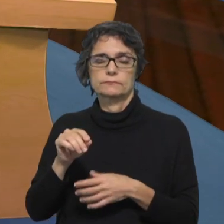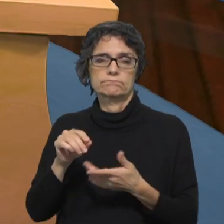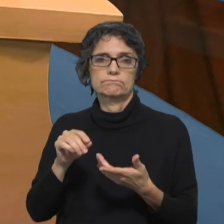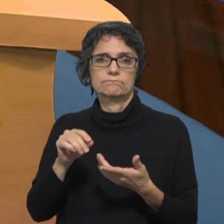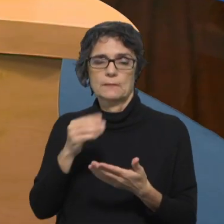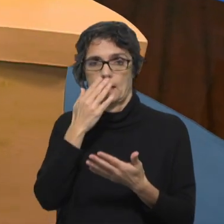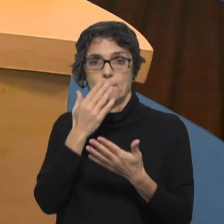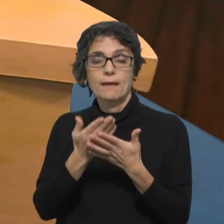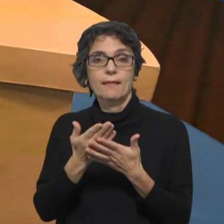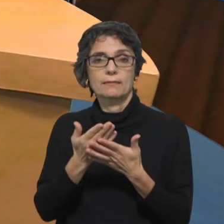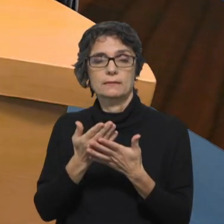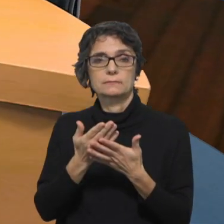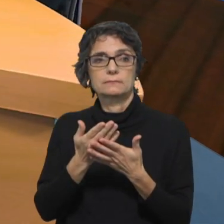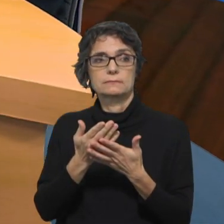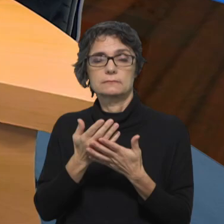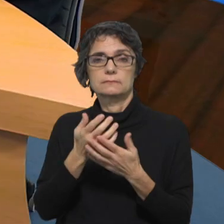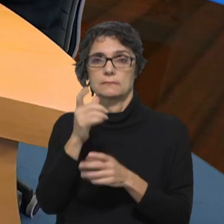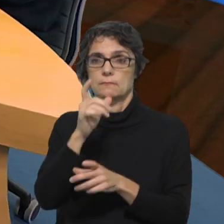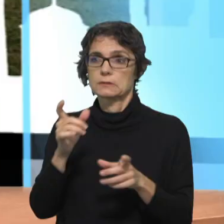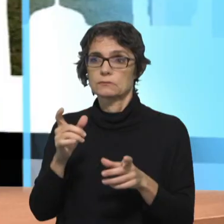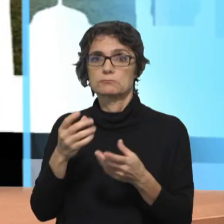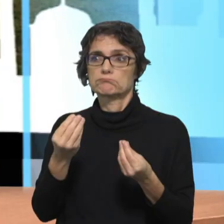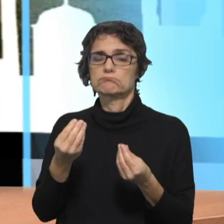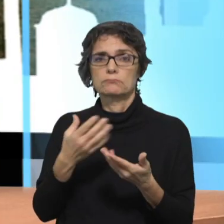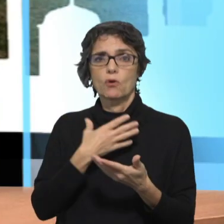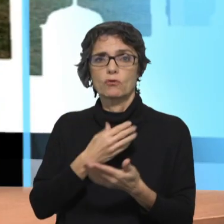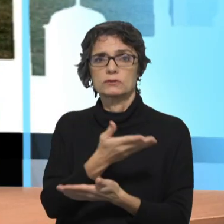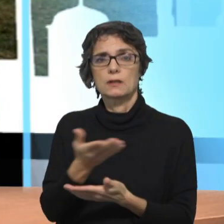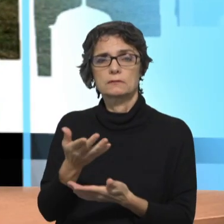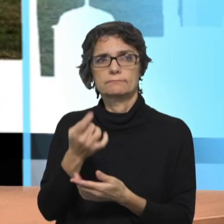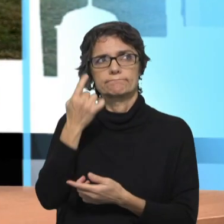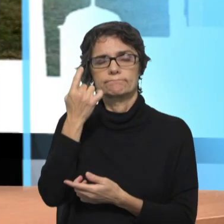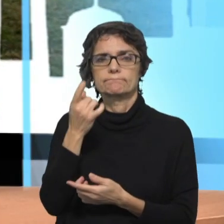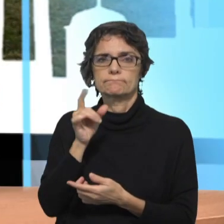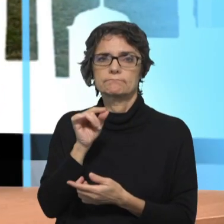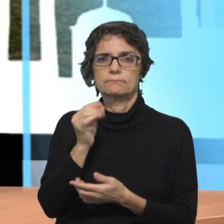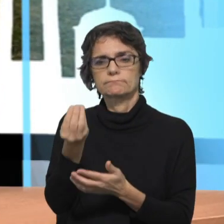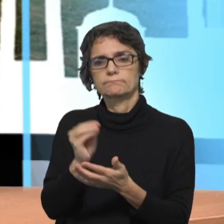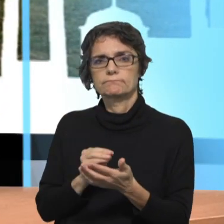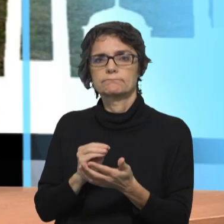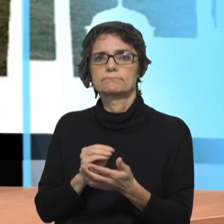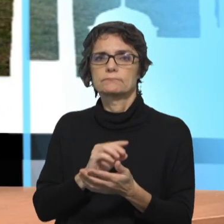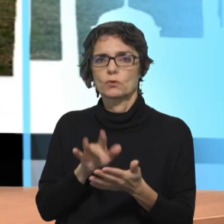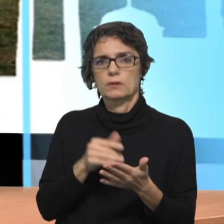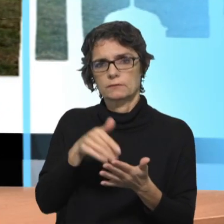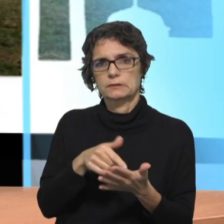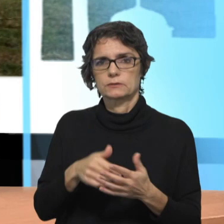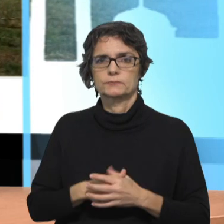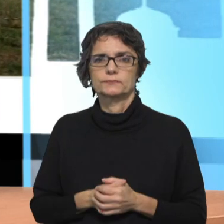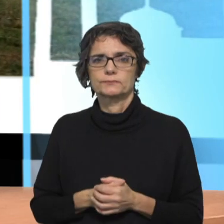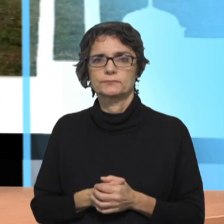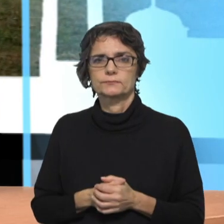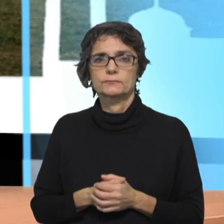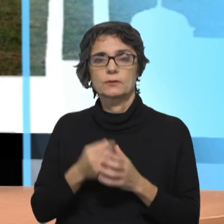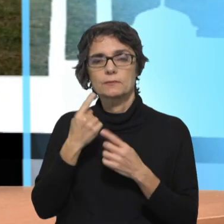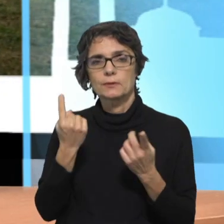que foi tendo por parte do público, depois pensou-se então fazer essa recolha e essa compilação na edição deste livro. A primeira publicação é nesses